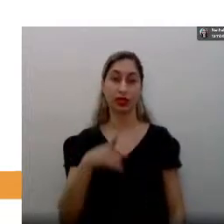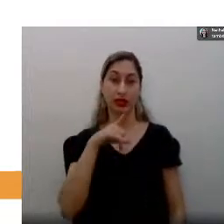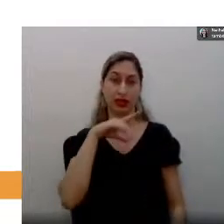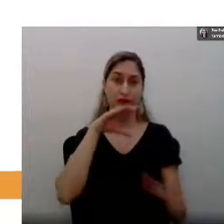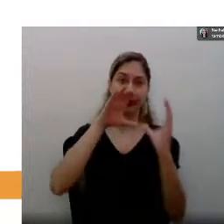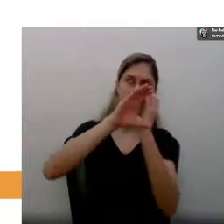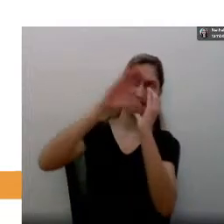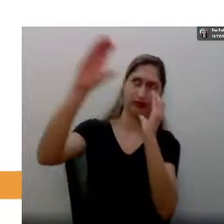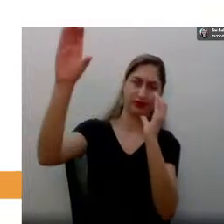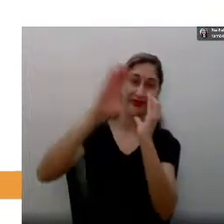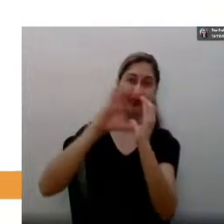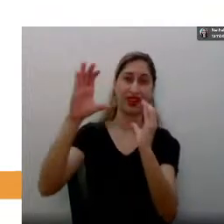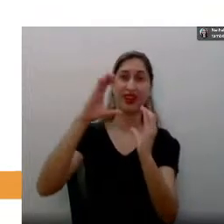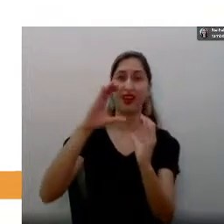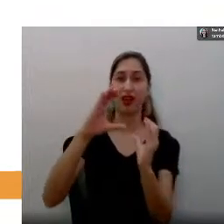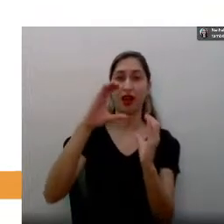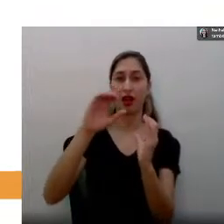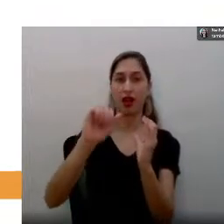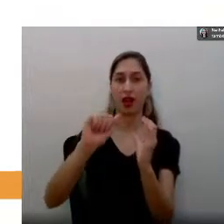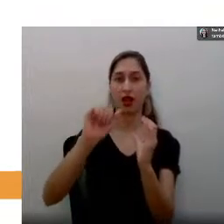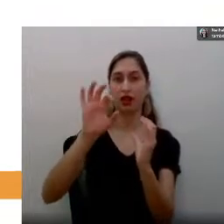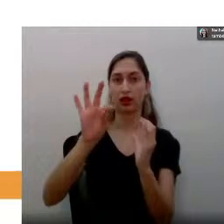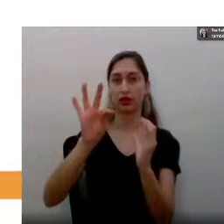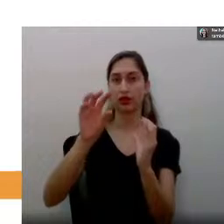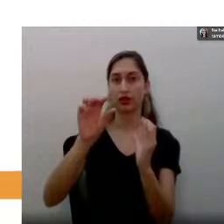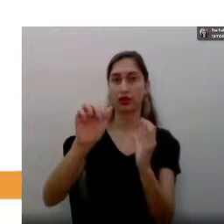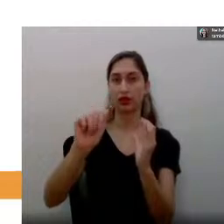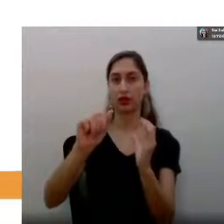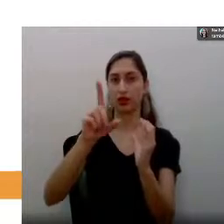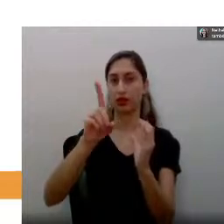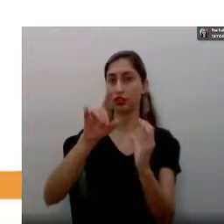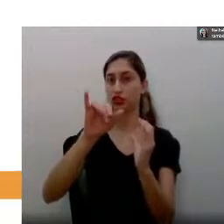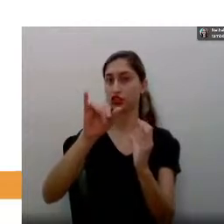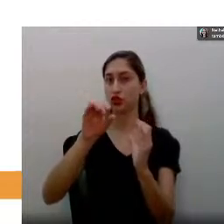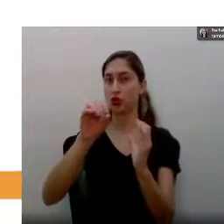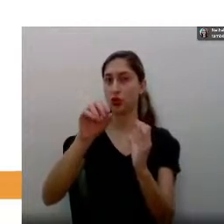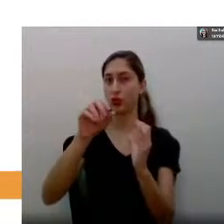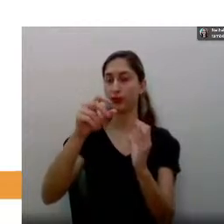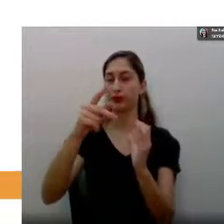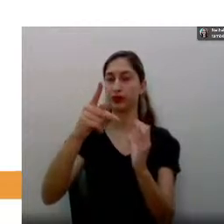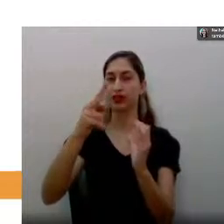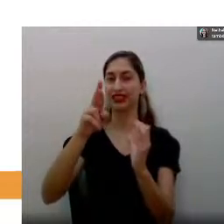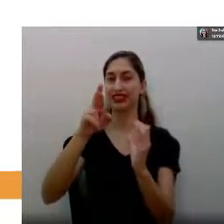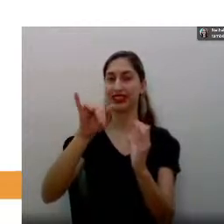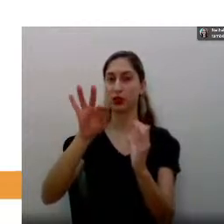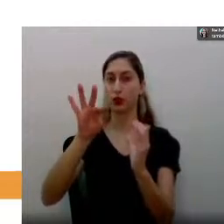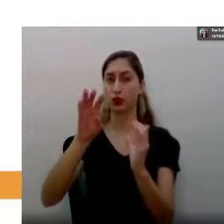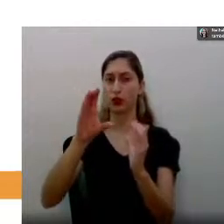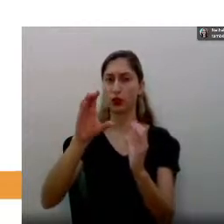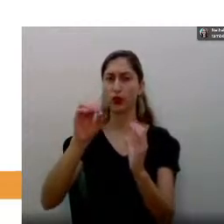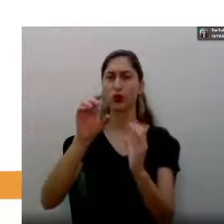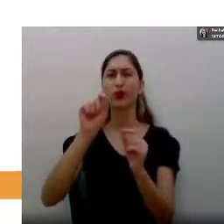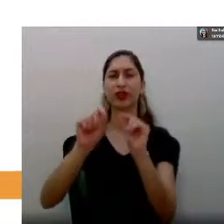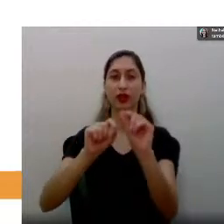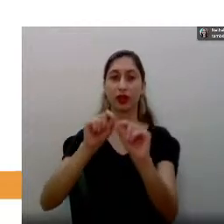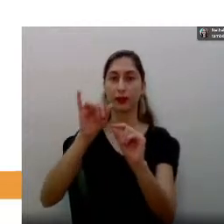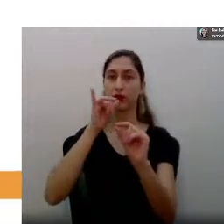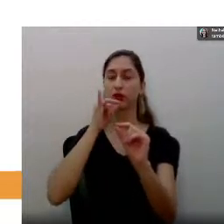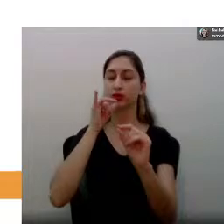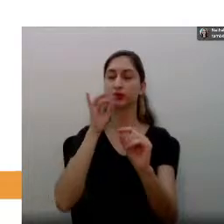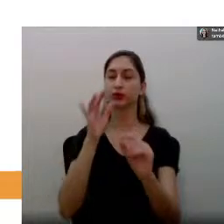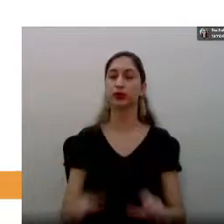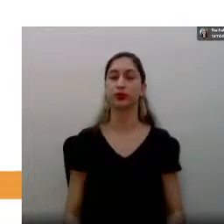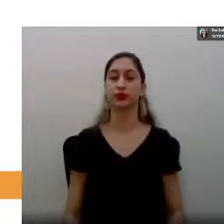acontece ele mistura né reflexão e refração tá então a luz passa por uma lente que bate no